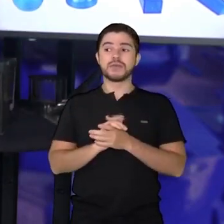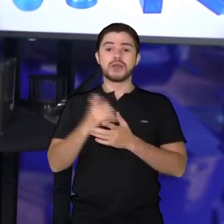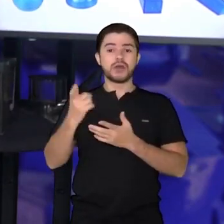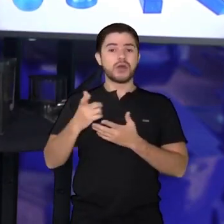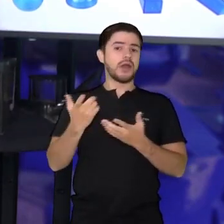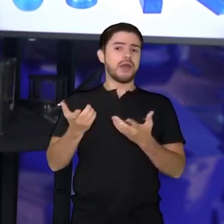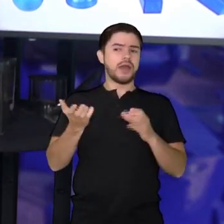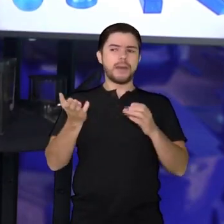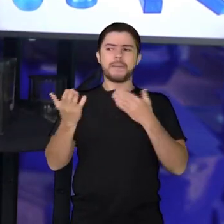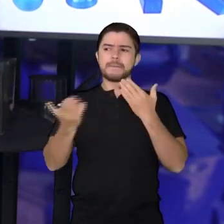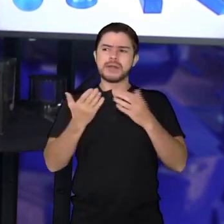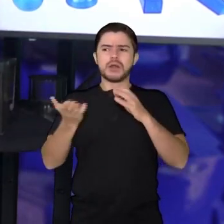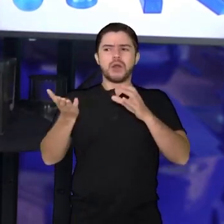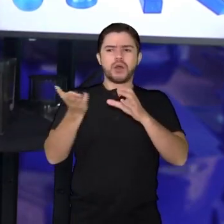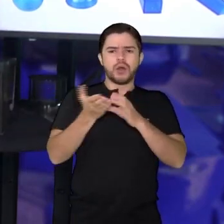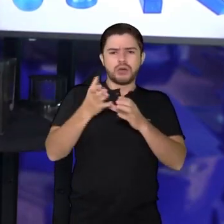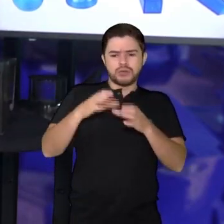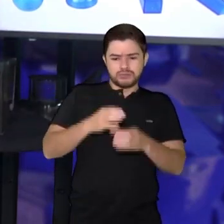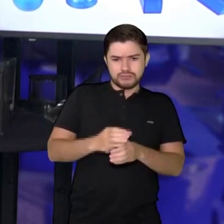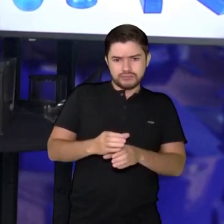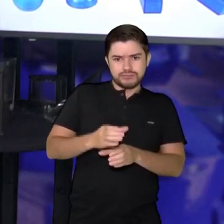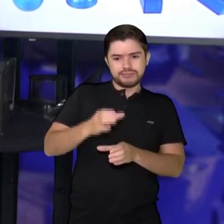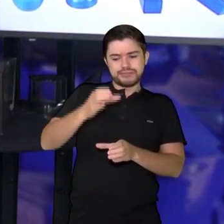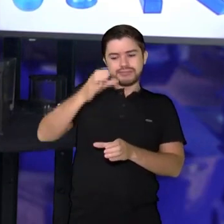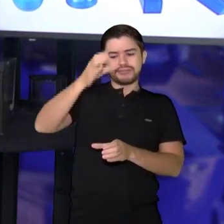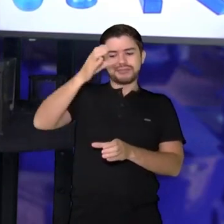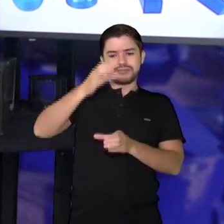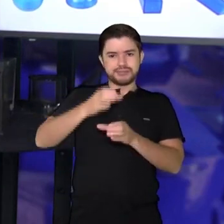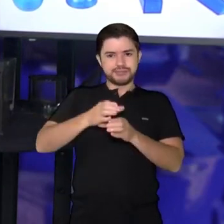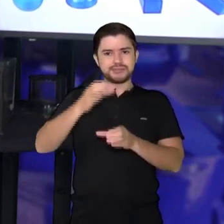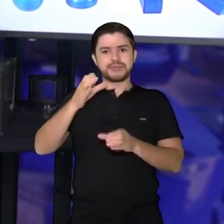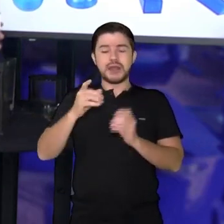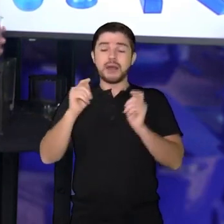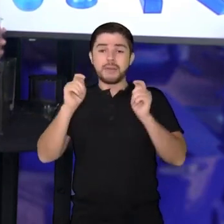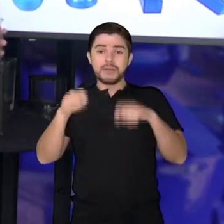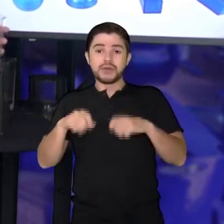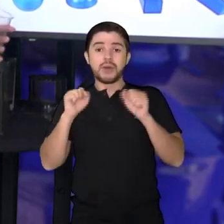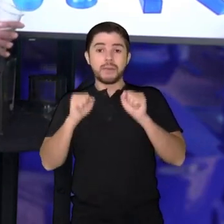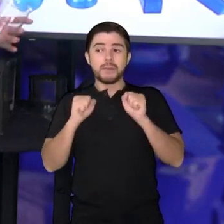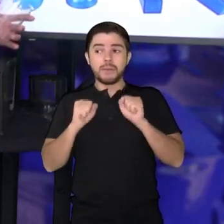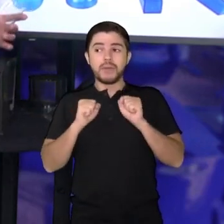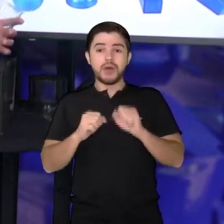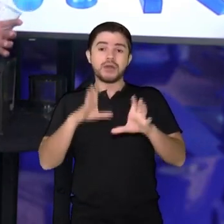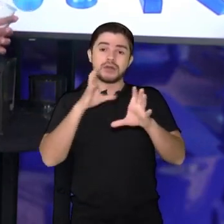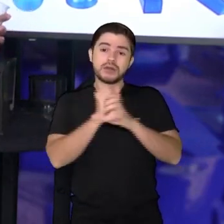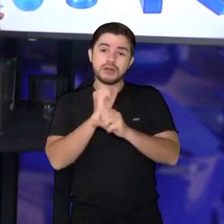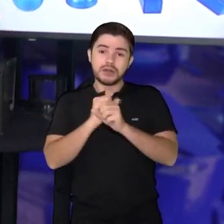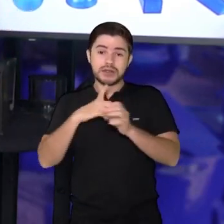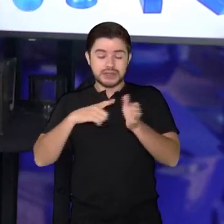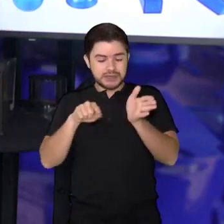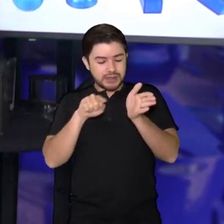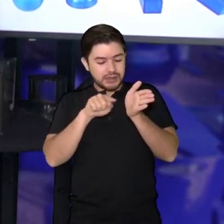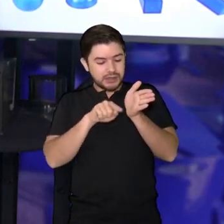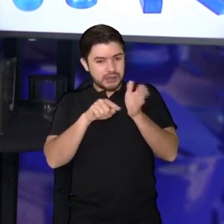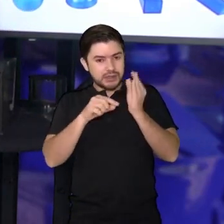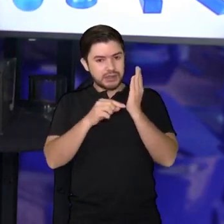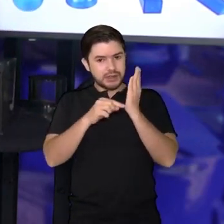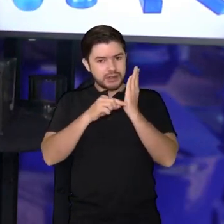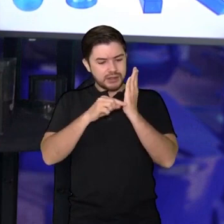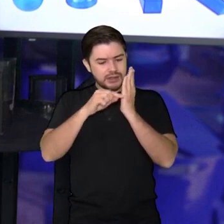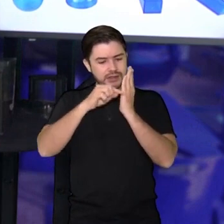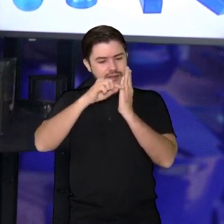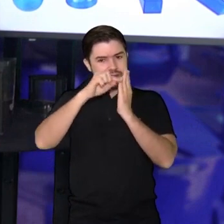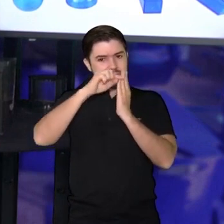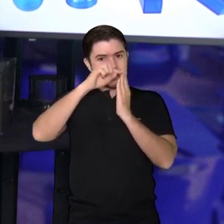tá? Com os formatos aqui cilíndricos, que ele pode calcular, né? Tem a medida aqui determinada. Ele